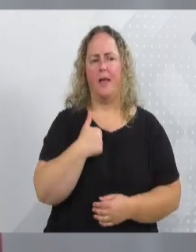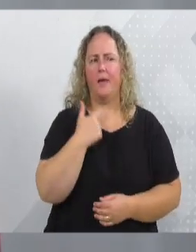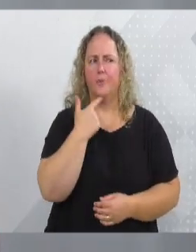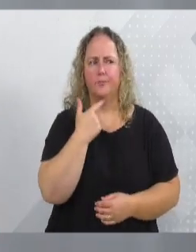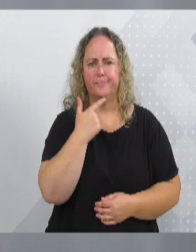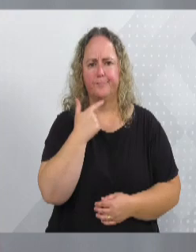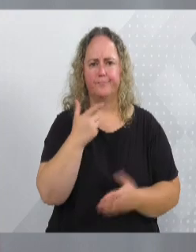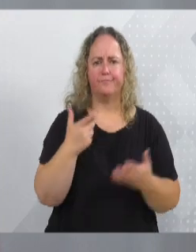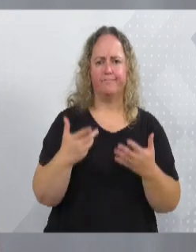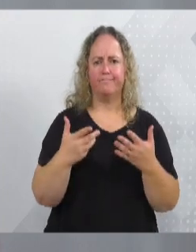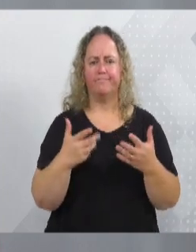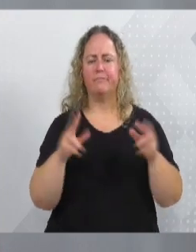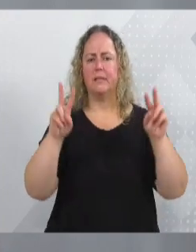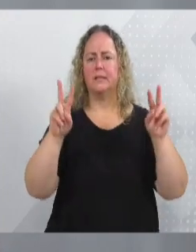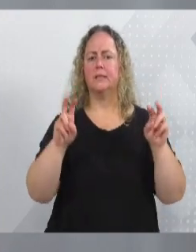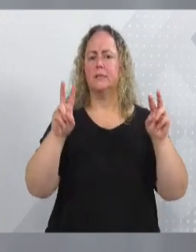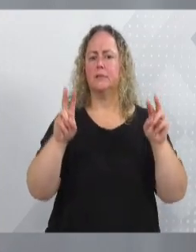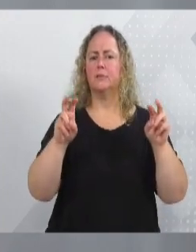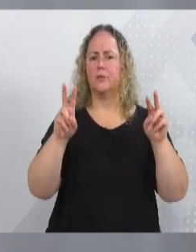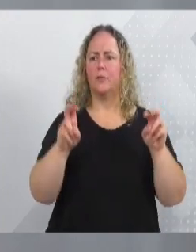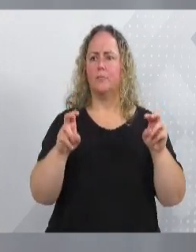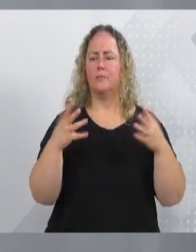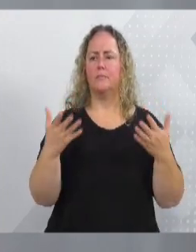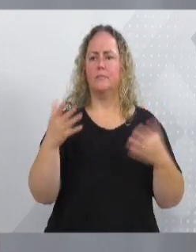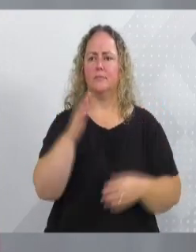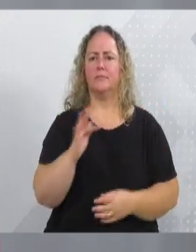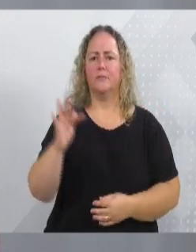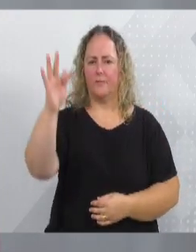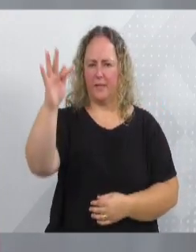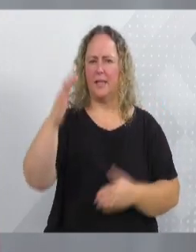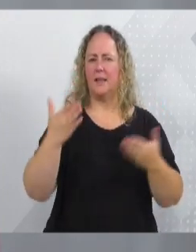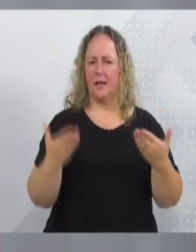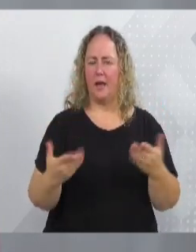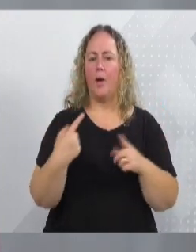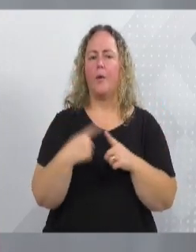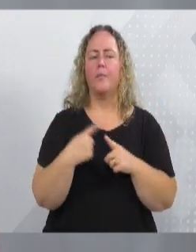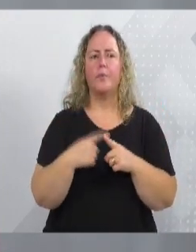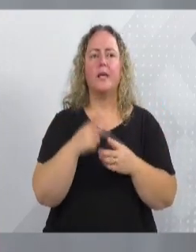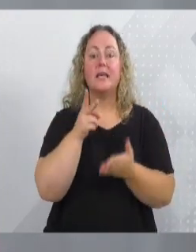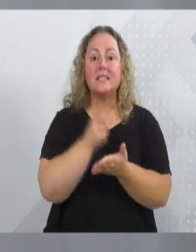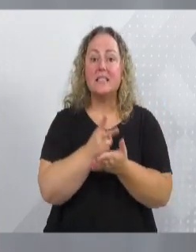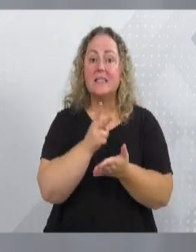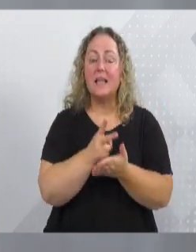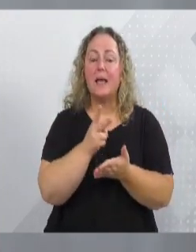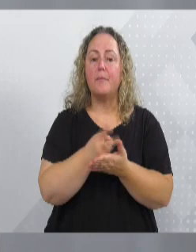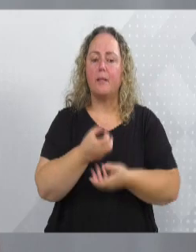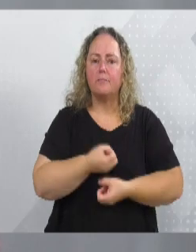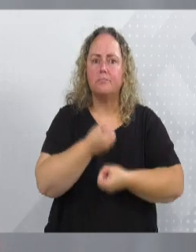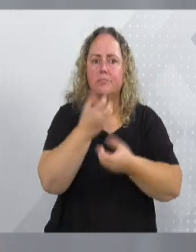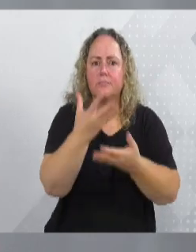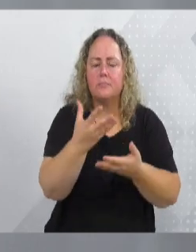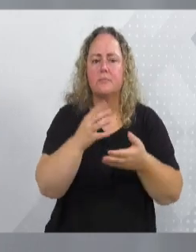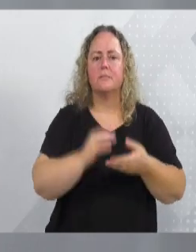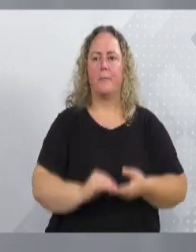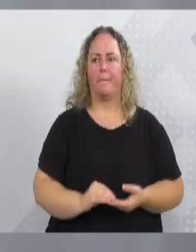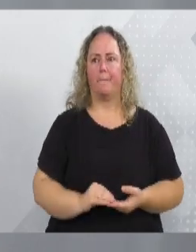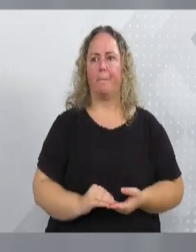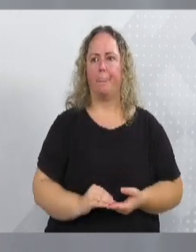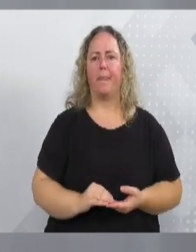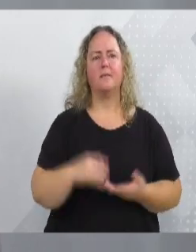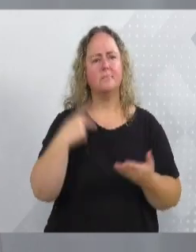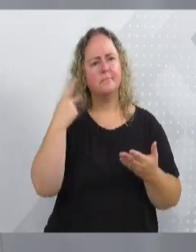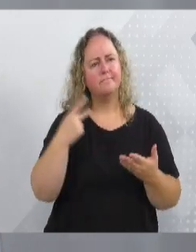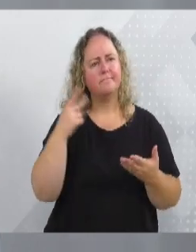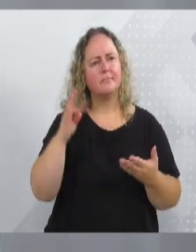em assuntos relacionados a nível federal, até porque toda vez que a gente se manifesta aqui, as pessoas, vereador